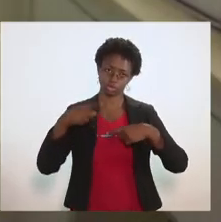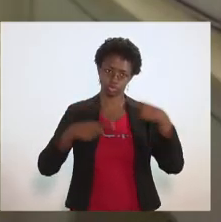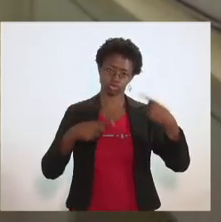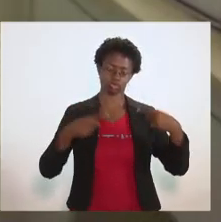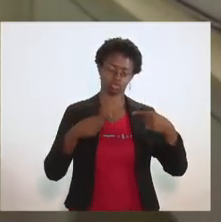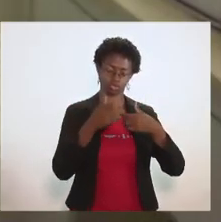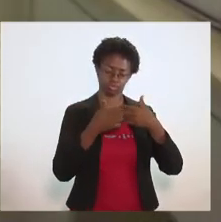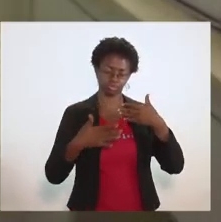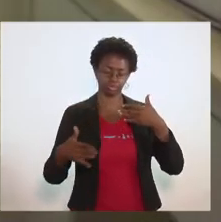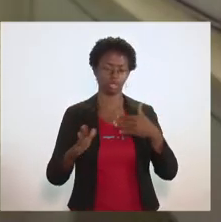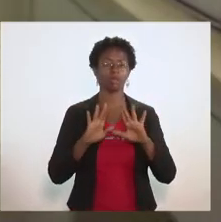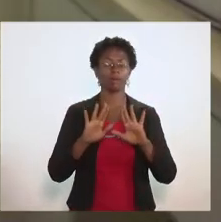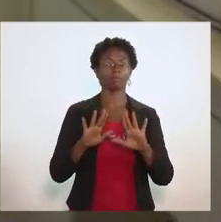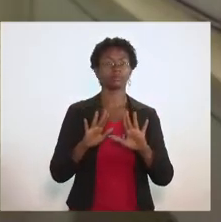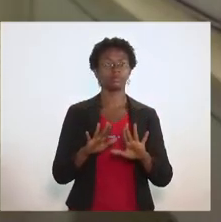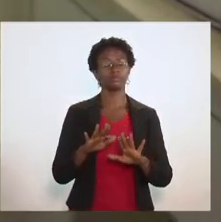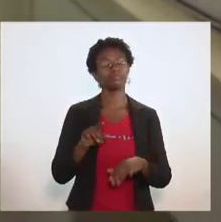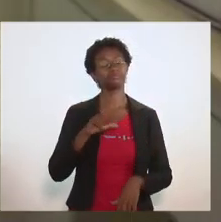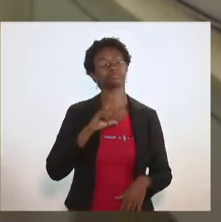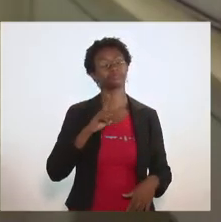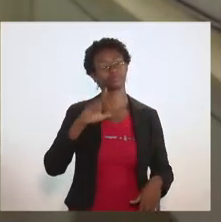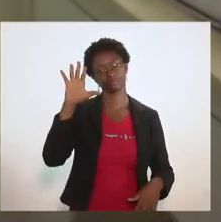já que ele tem porte de arma,